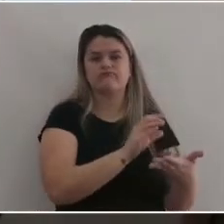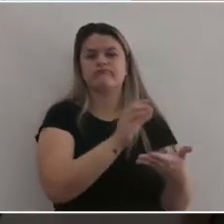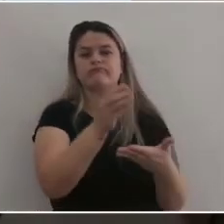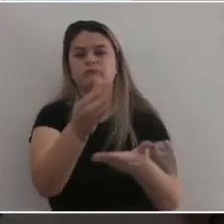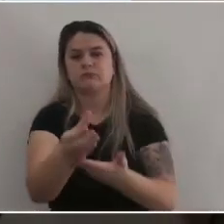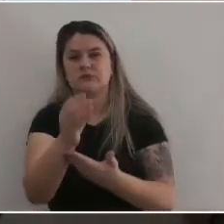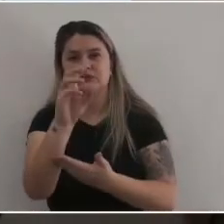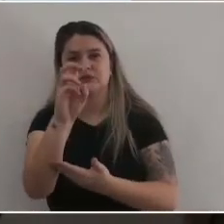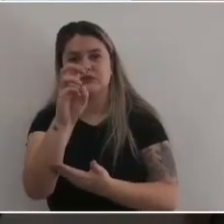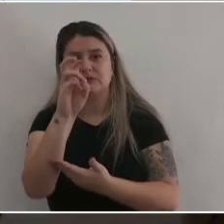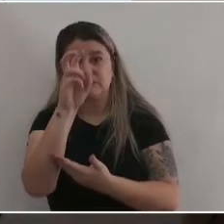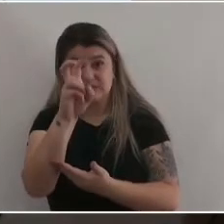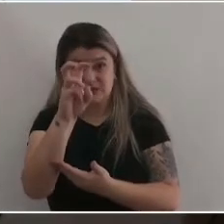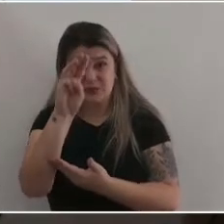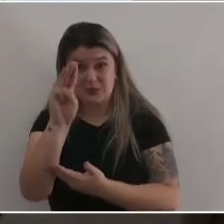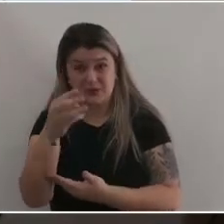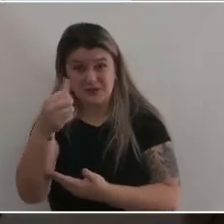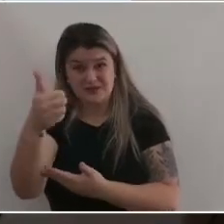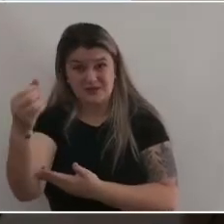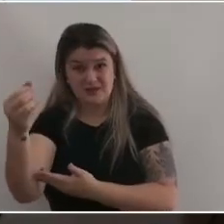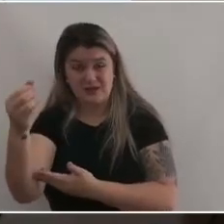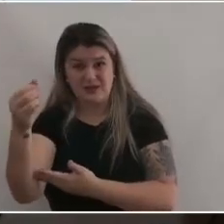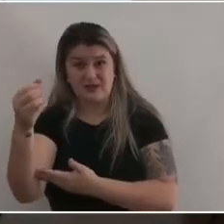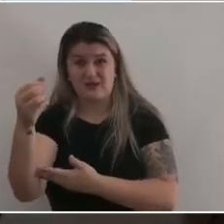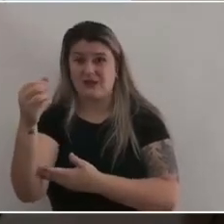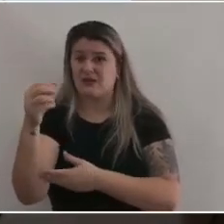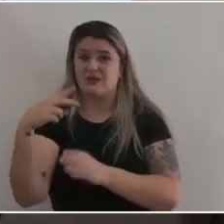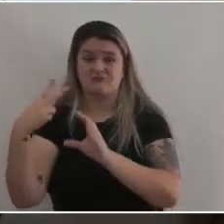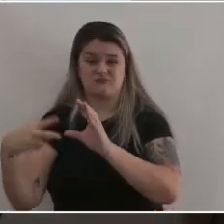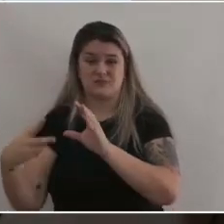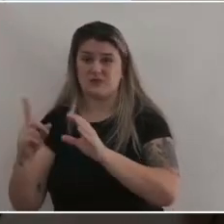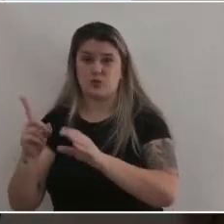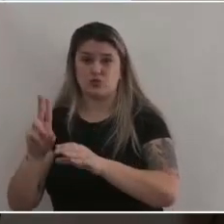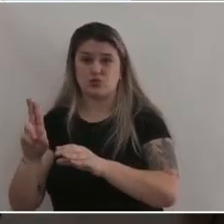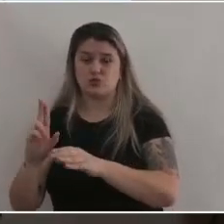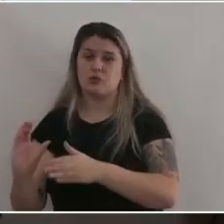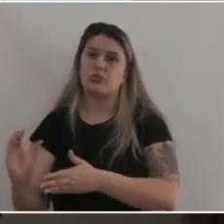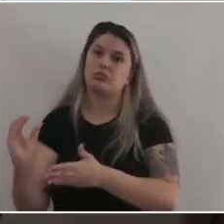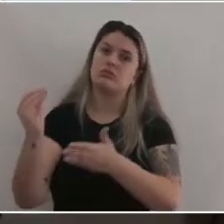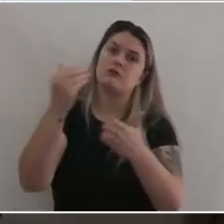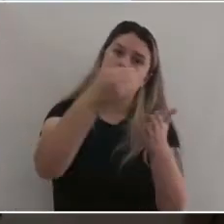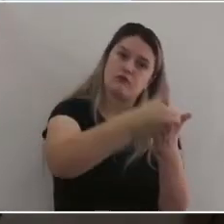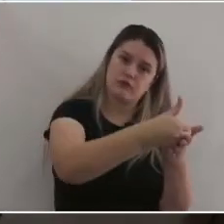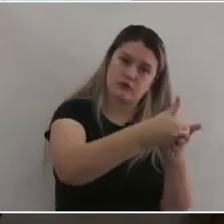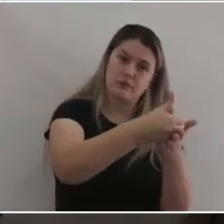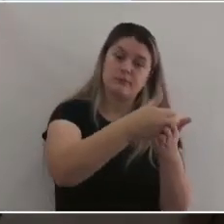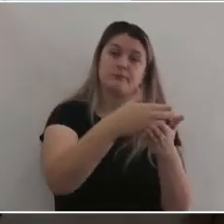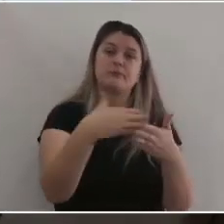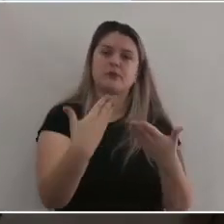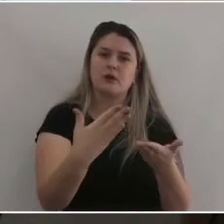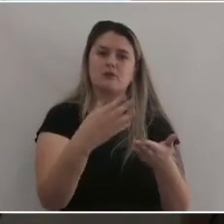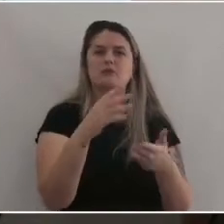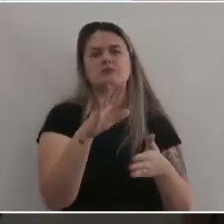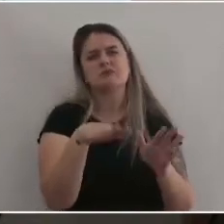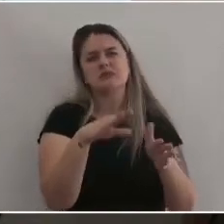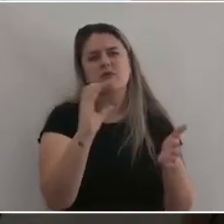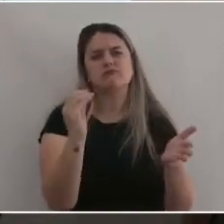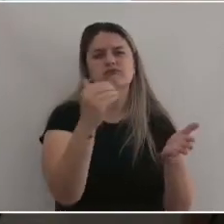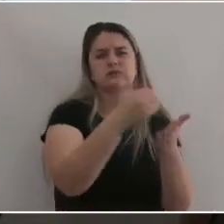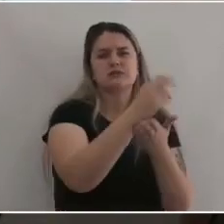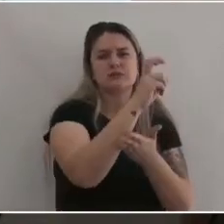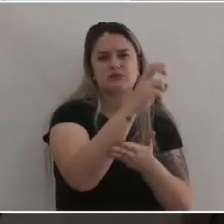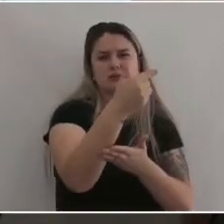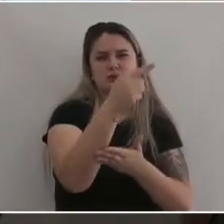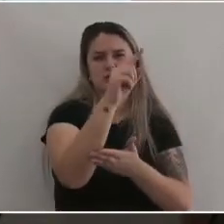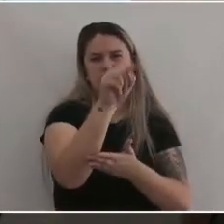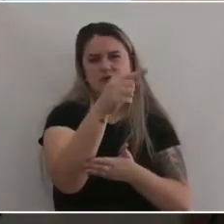5 milhões e 100. Como o legislativo não utilizou, ele devolveu 2 milhões e 652. Então, ele devolveu